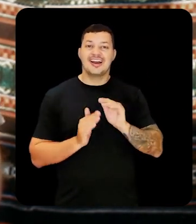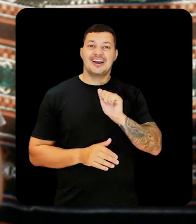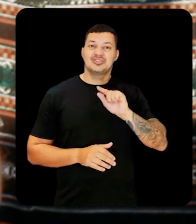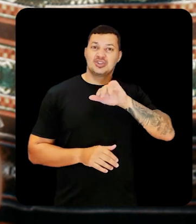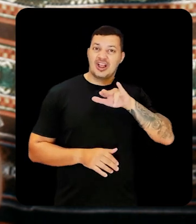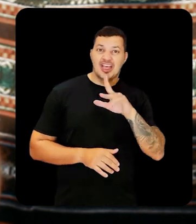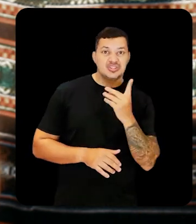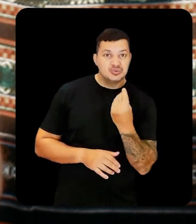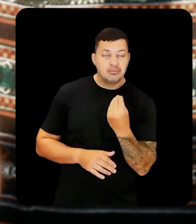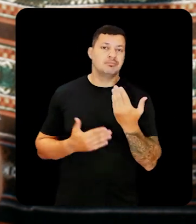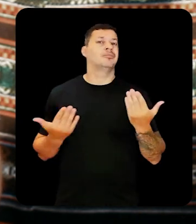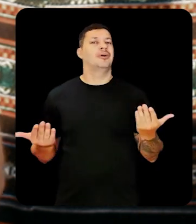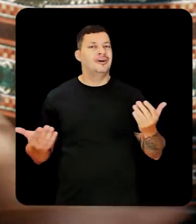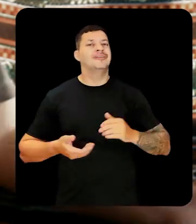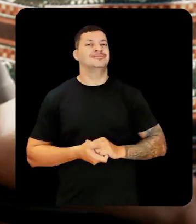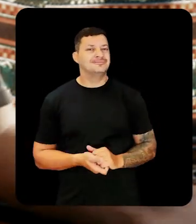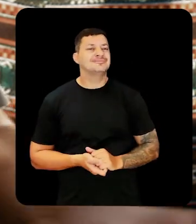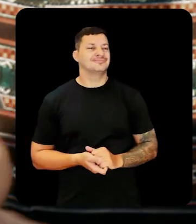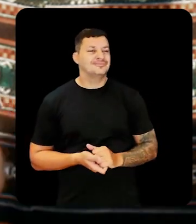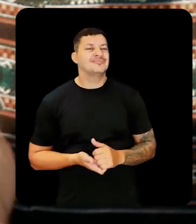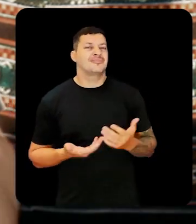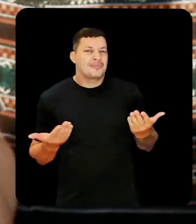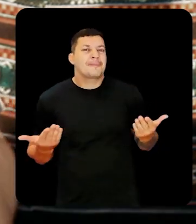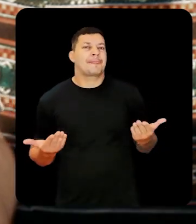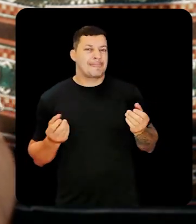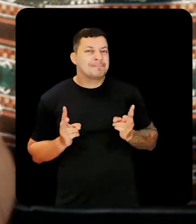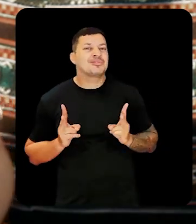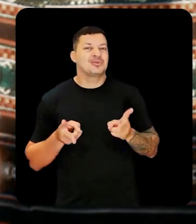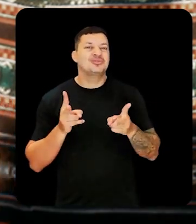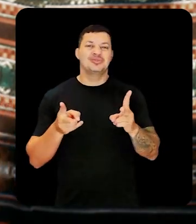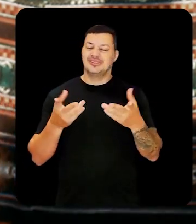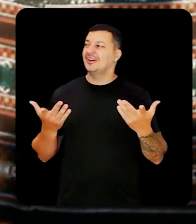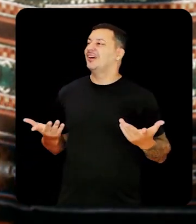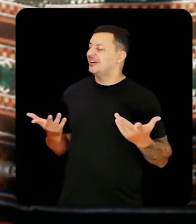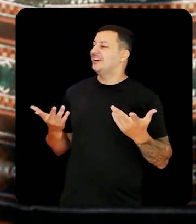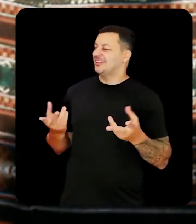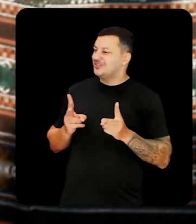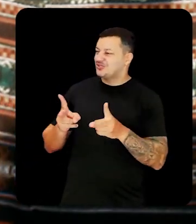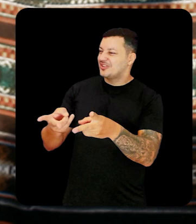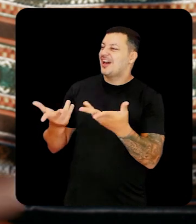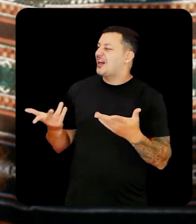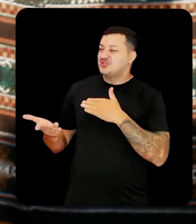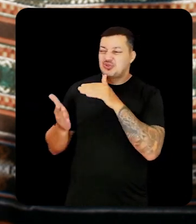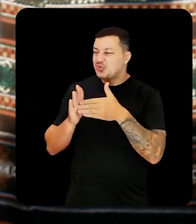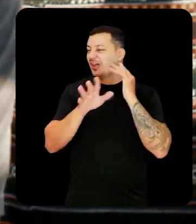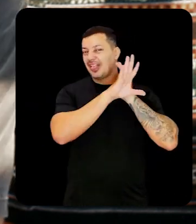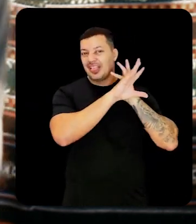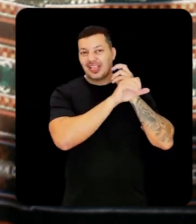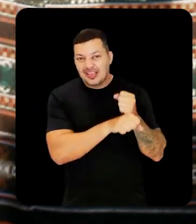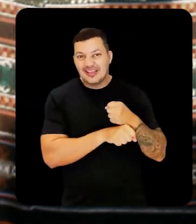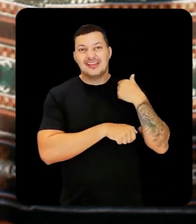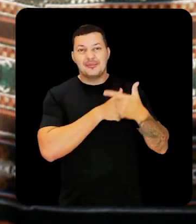Azulejos, da companhia Casa dos Azulejos. Cara, se isso não é uma continuidade indireta de tudo